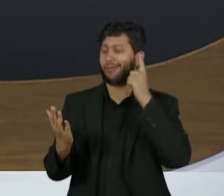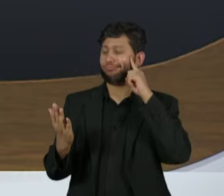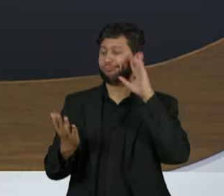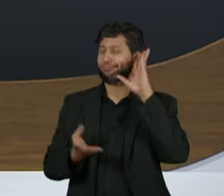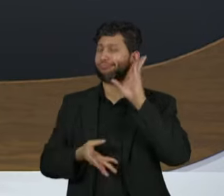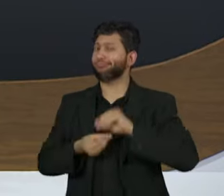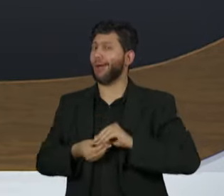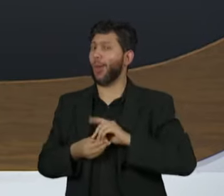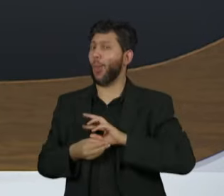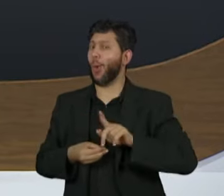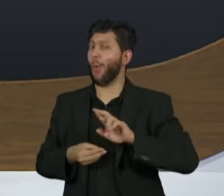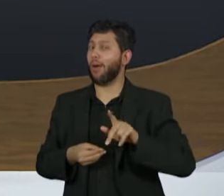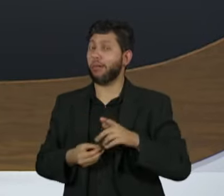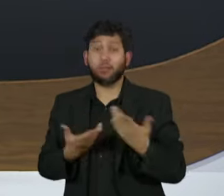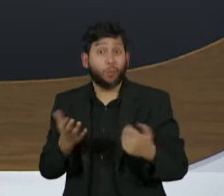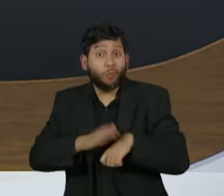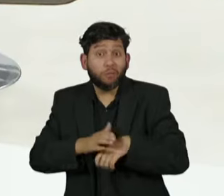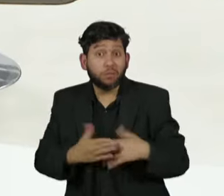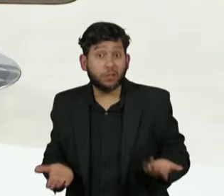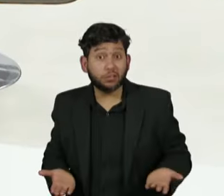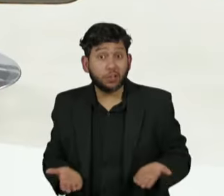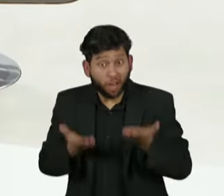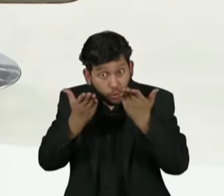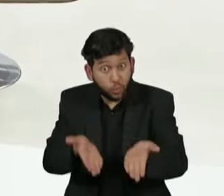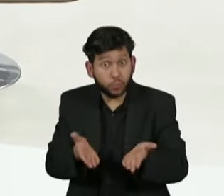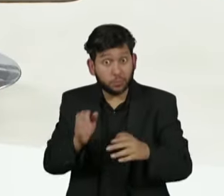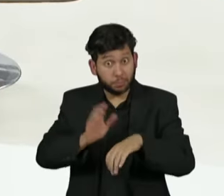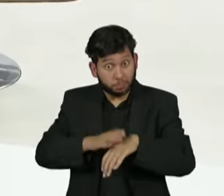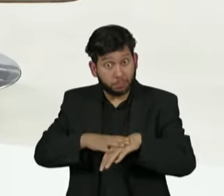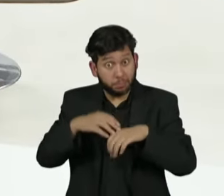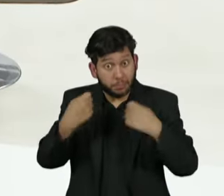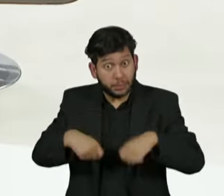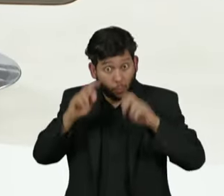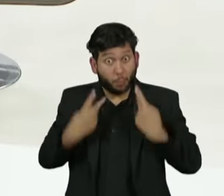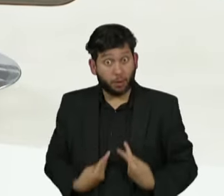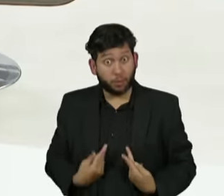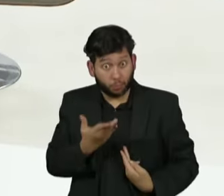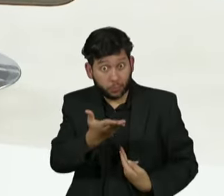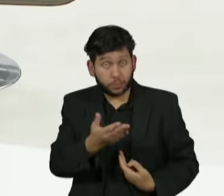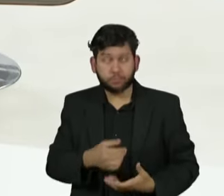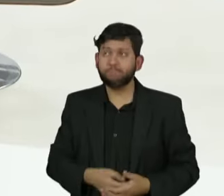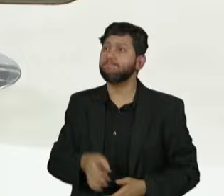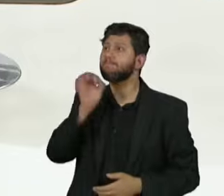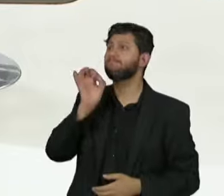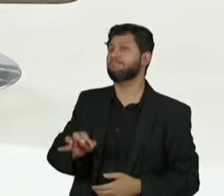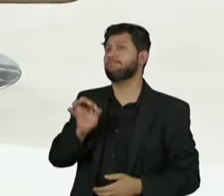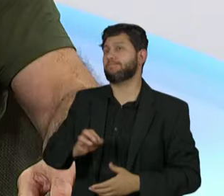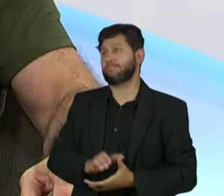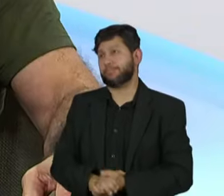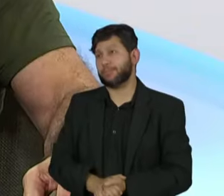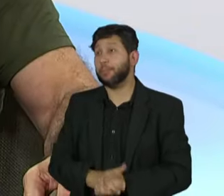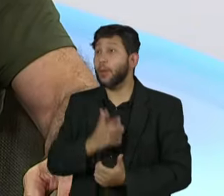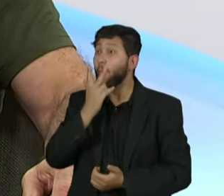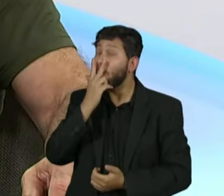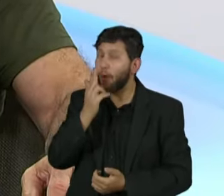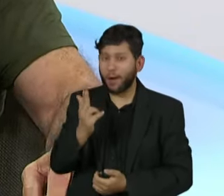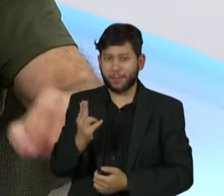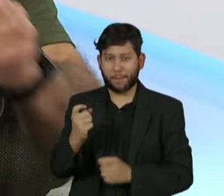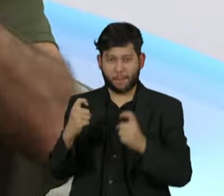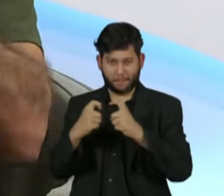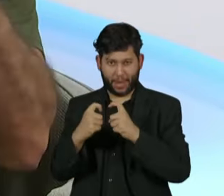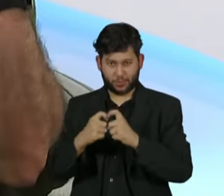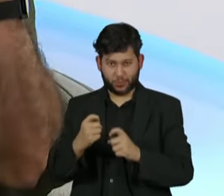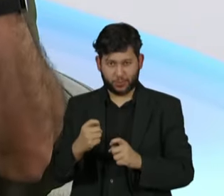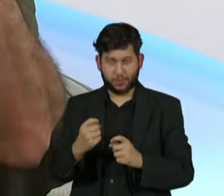aí é que se aliam essas essas coisas aí exatamente eu acho que o médico vai conseguir ser